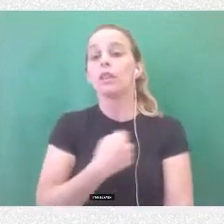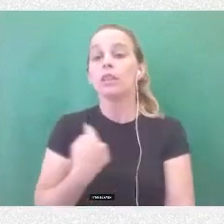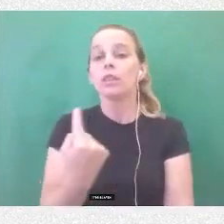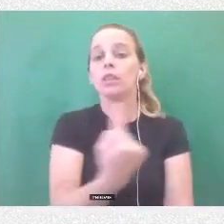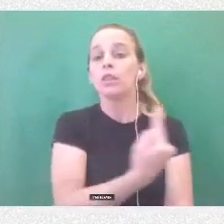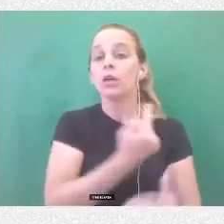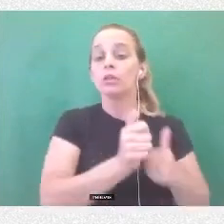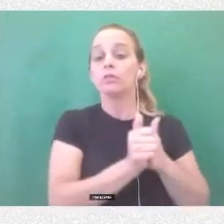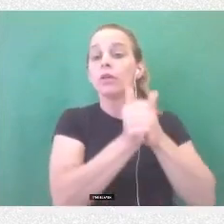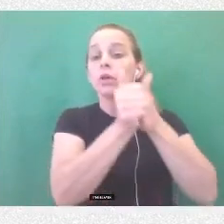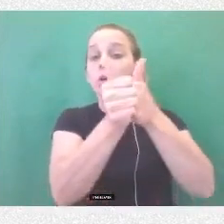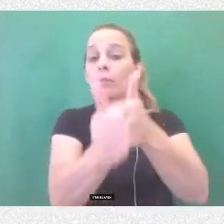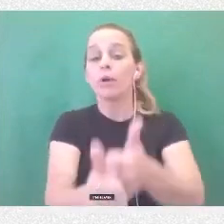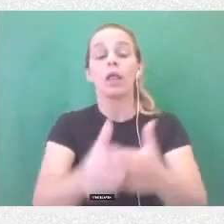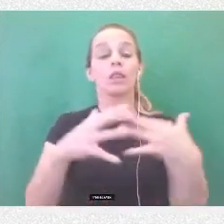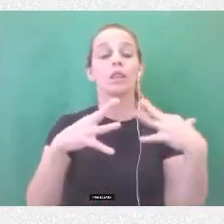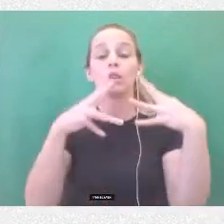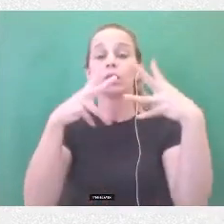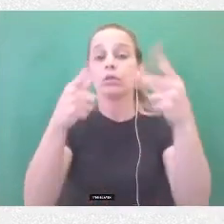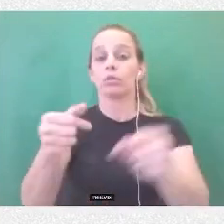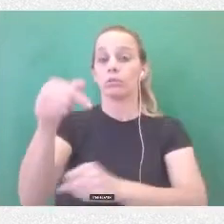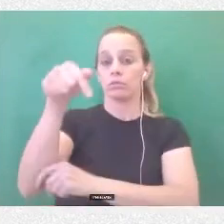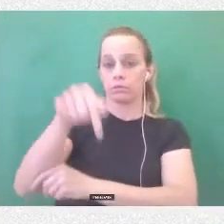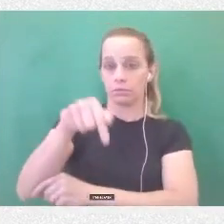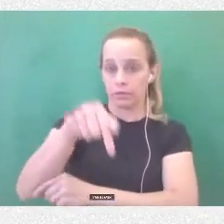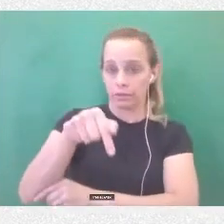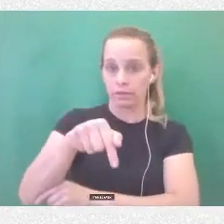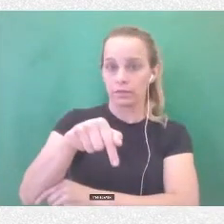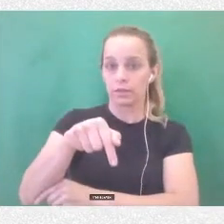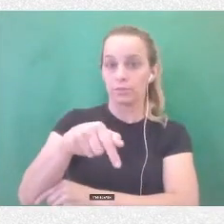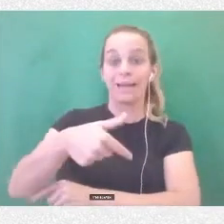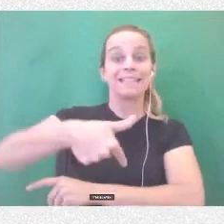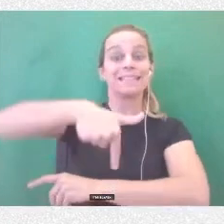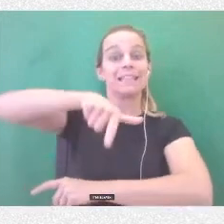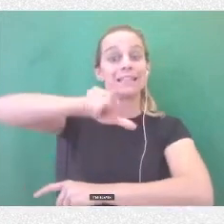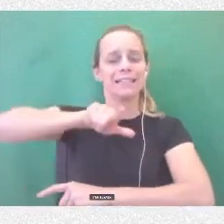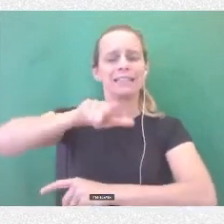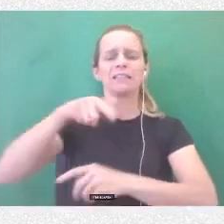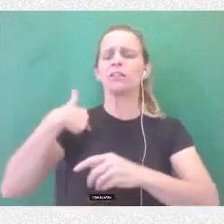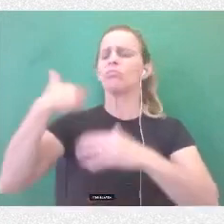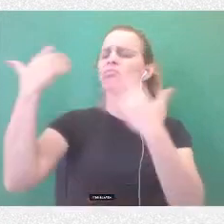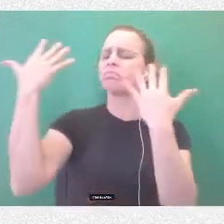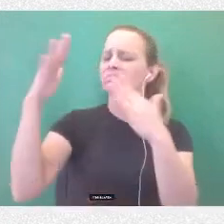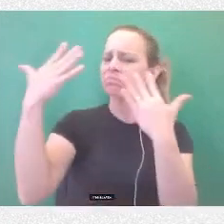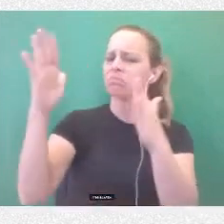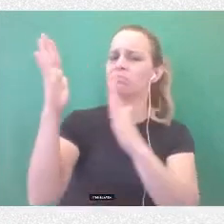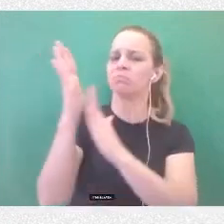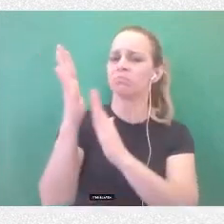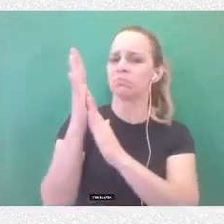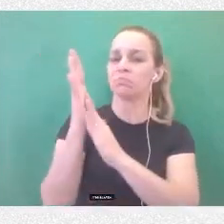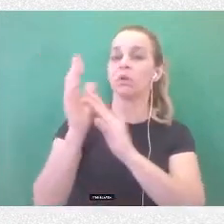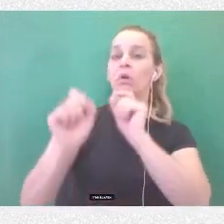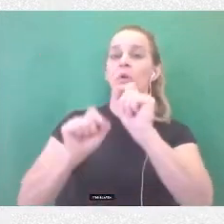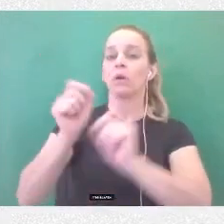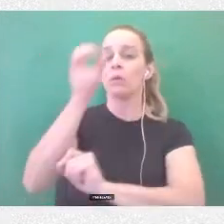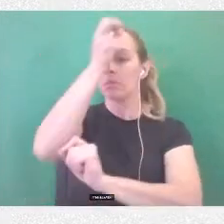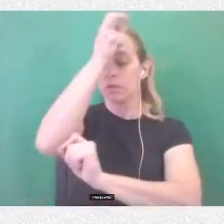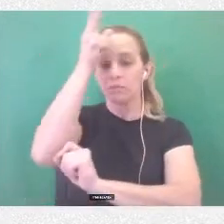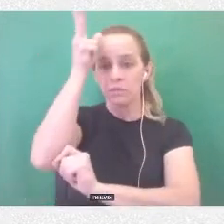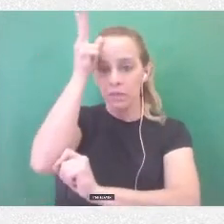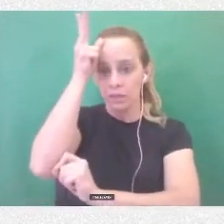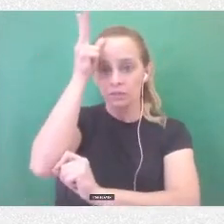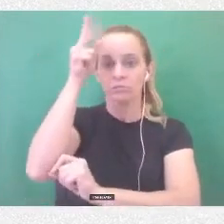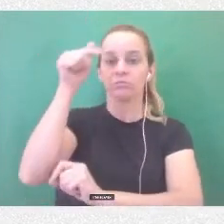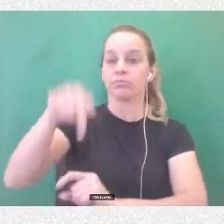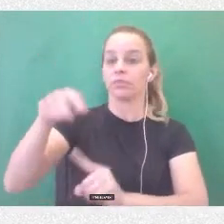acompanhar todos os casos aqui e já antecipo e parabenizo a Prefeitura Municipal de Toledo e